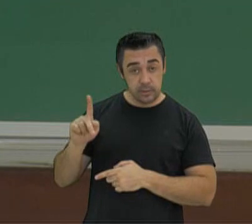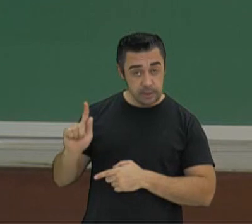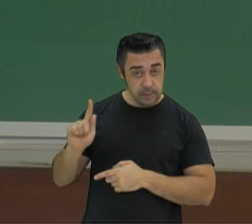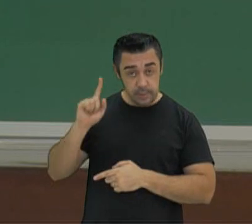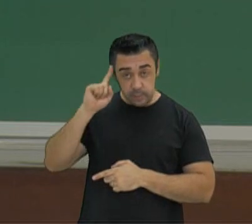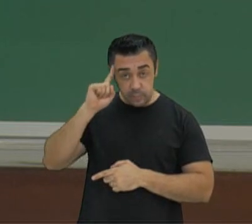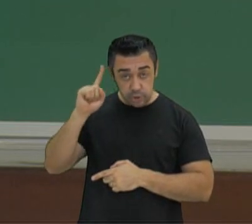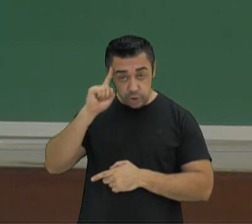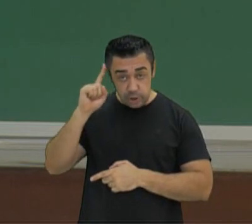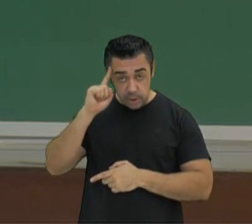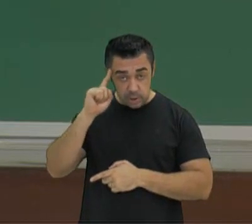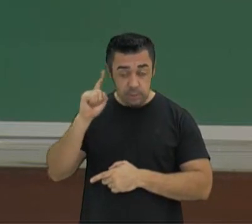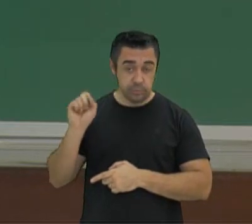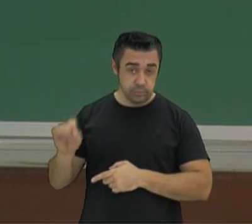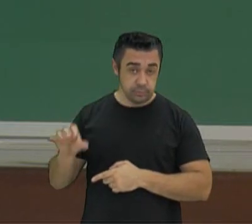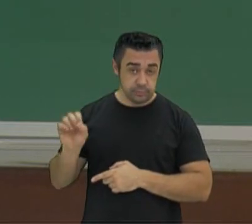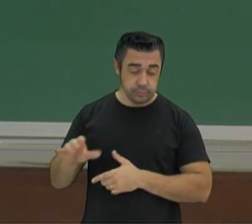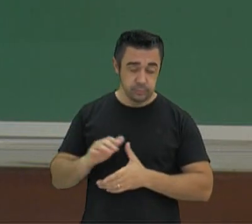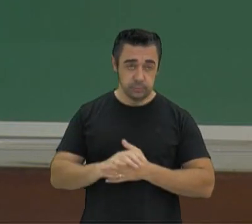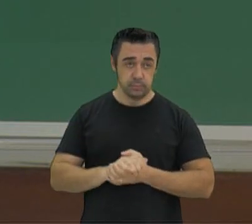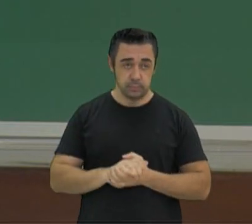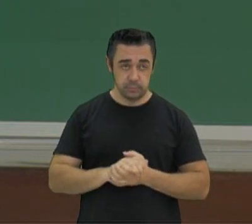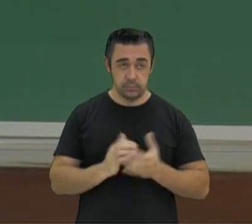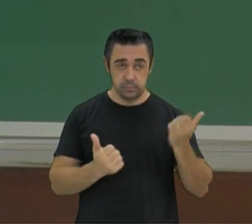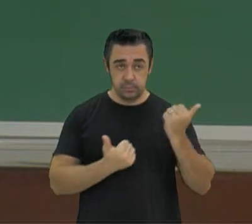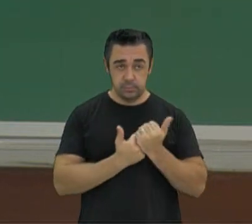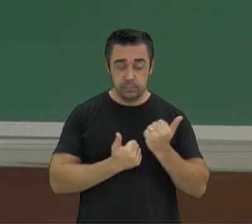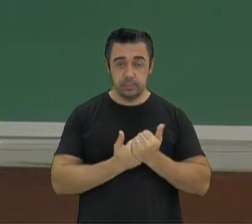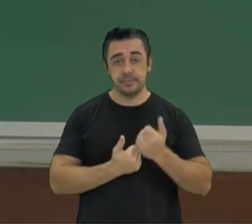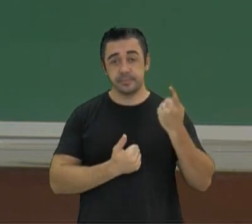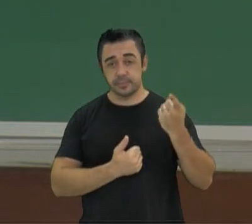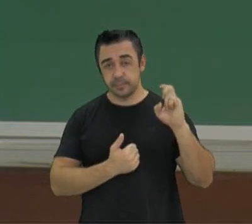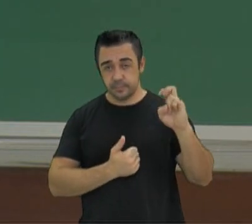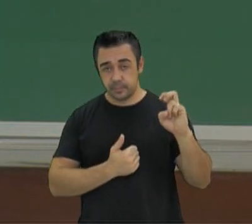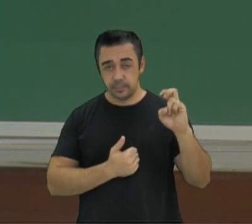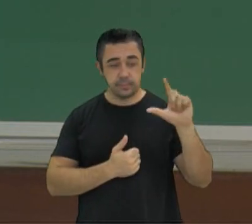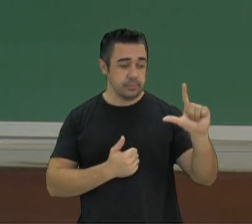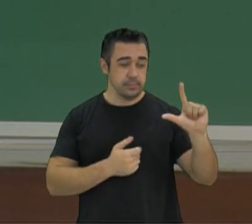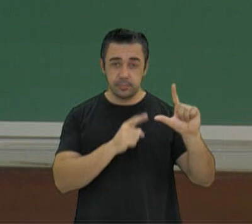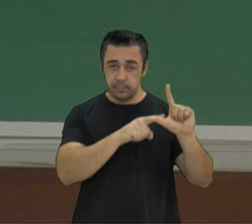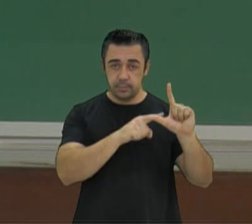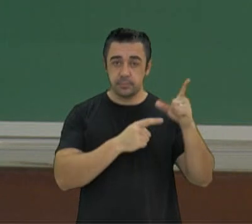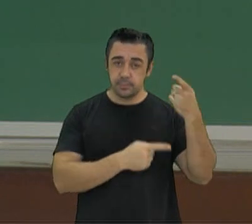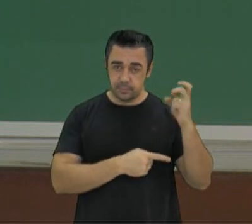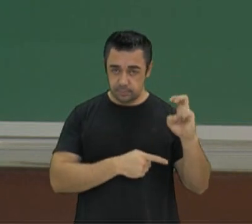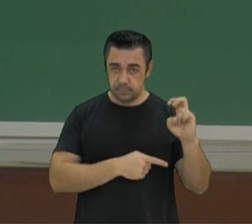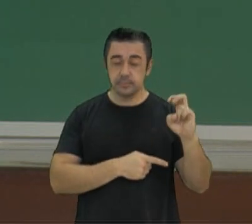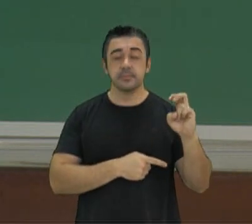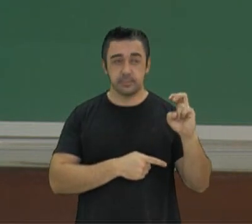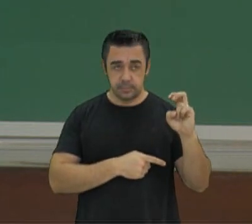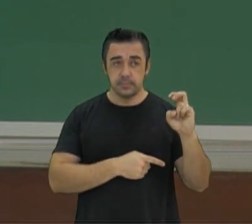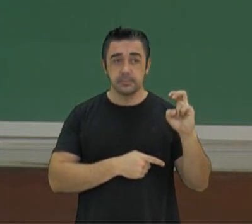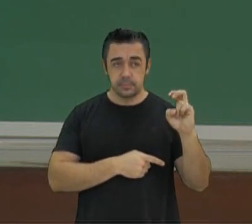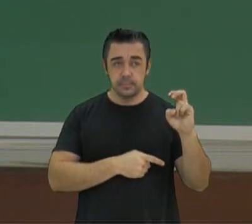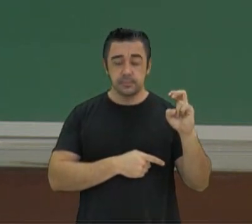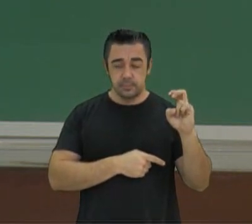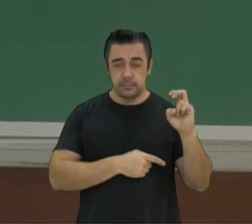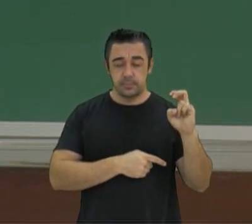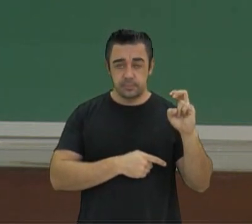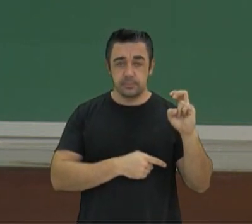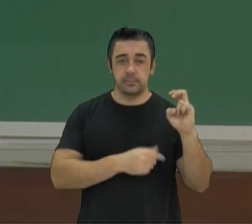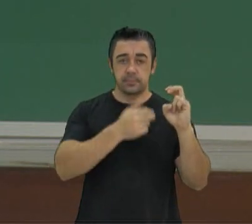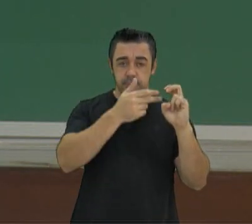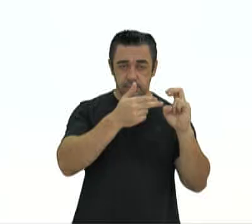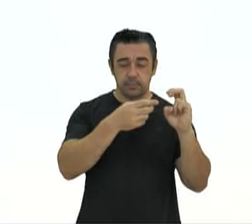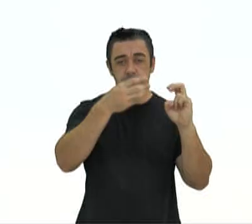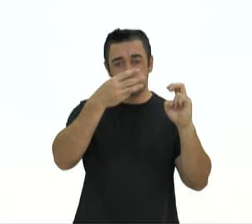por dia, ok? Então, eu vou substituir o 15 na quantidade de lixo, tá? Porque o 15 representa a quantidade de quilos